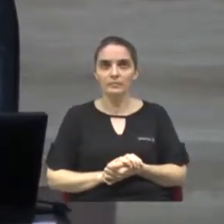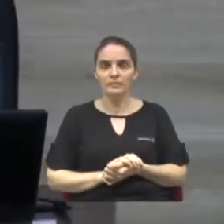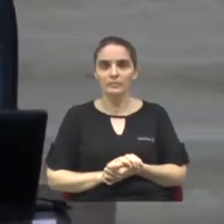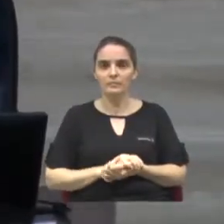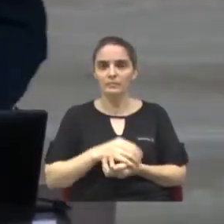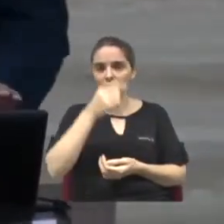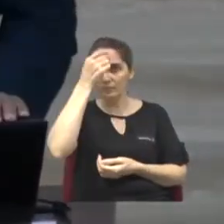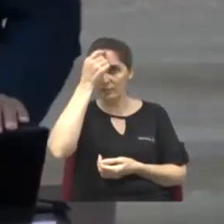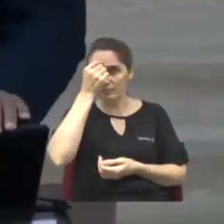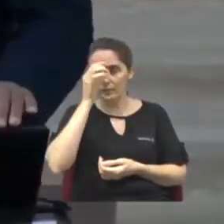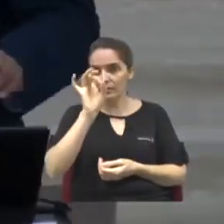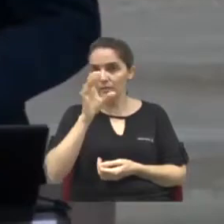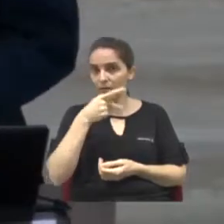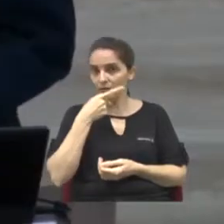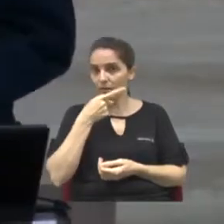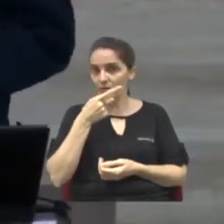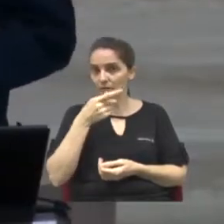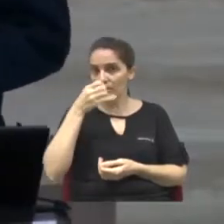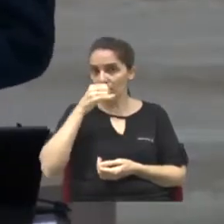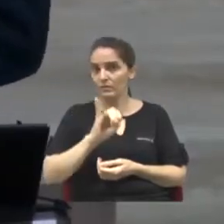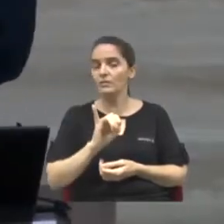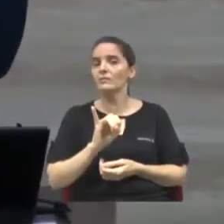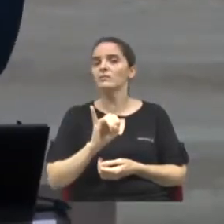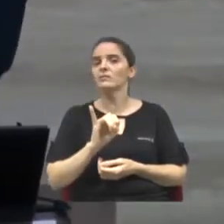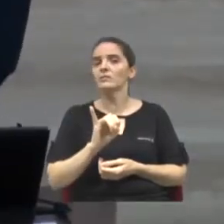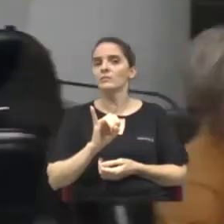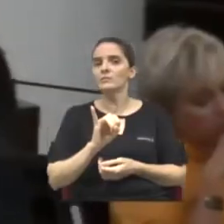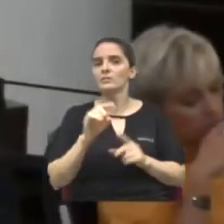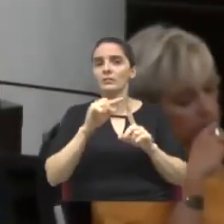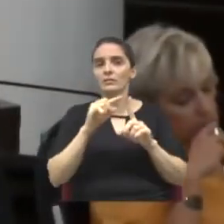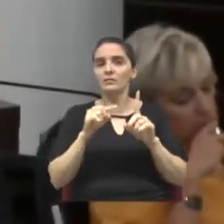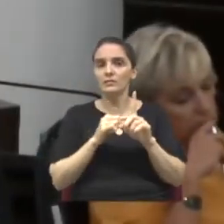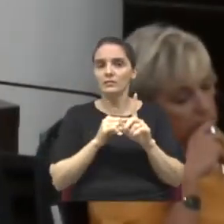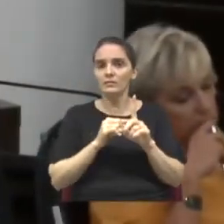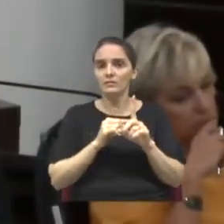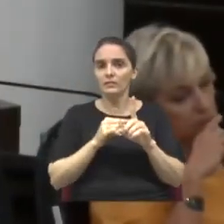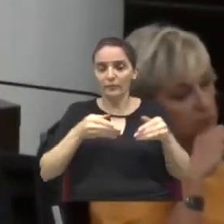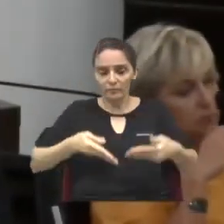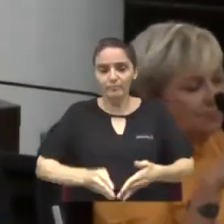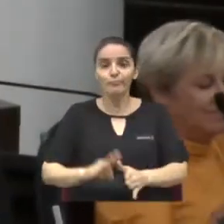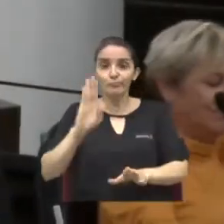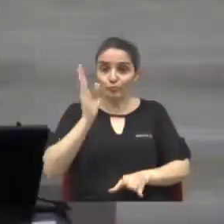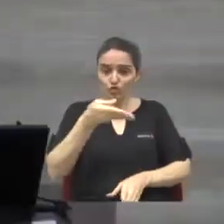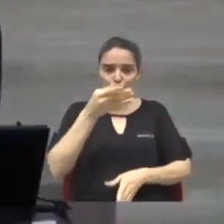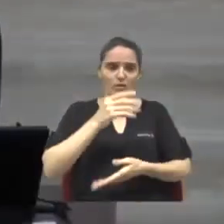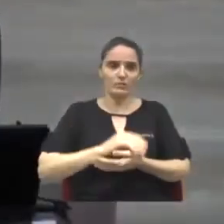Pois não. Só dizer que se fosse uma gestação, o nenê já teria nascido. Obrigado.